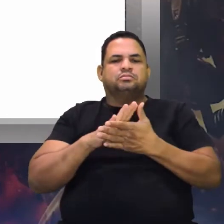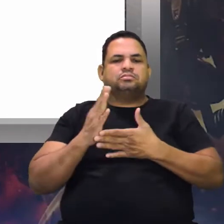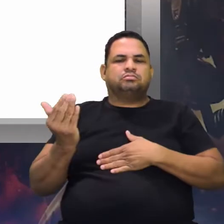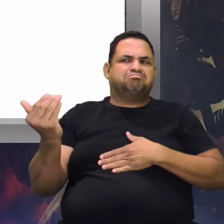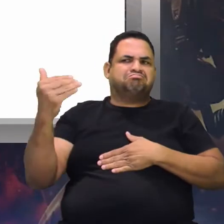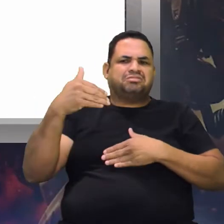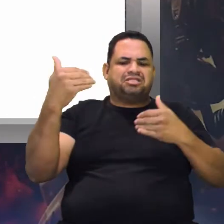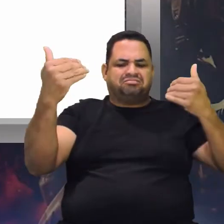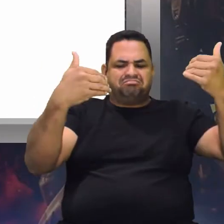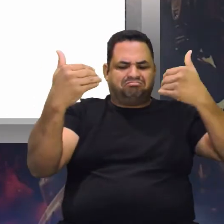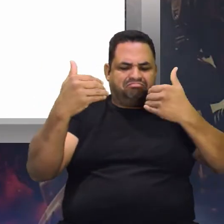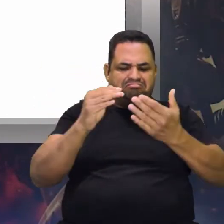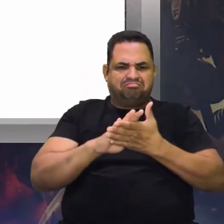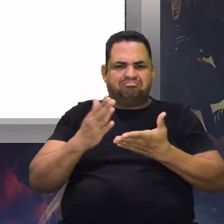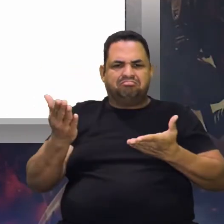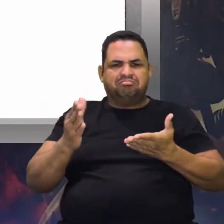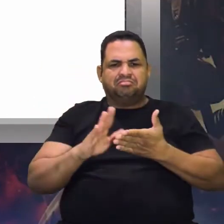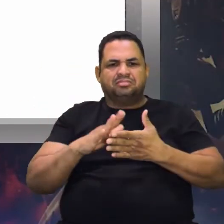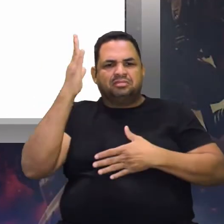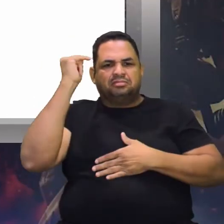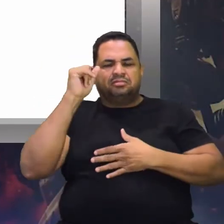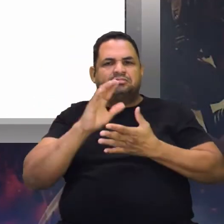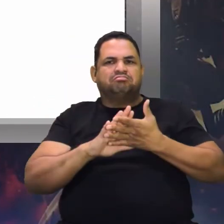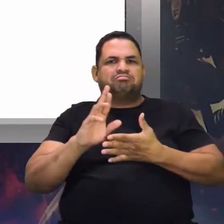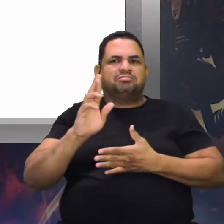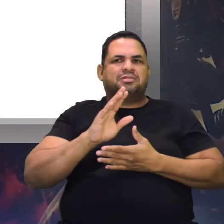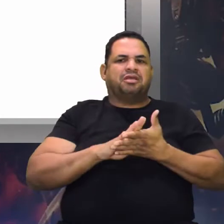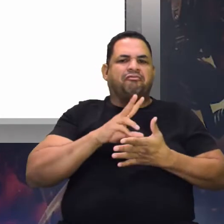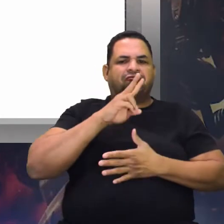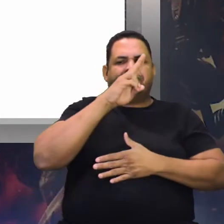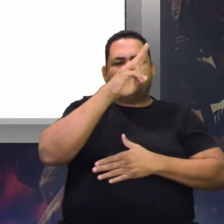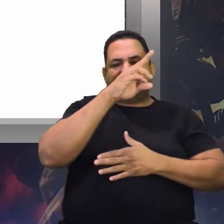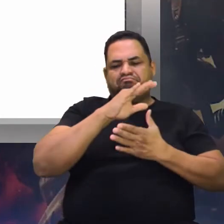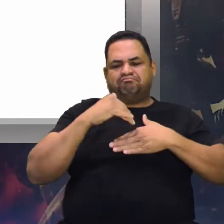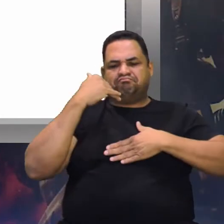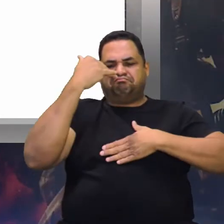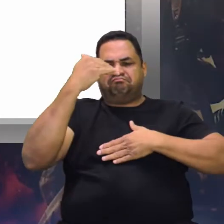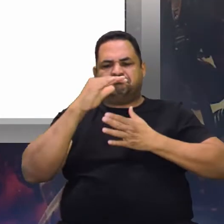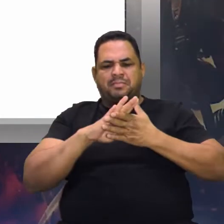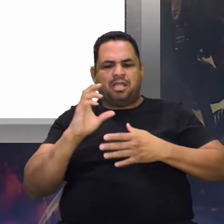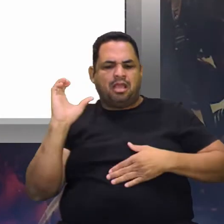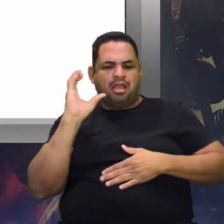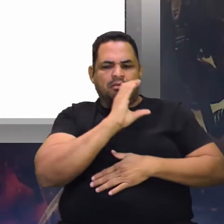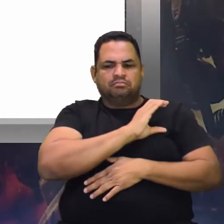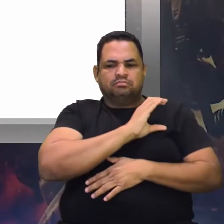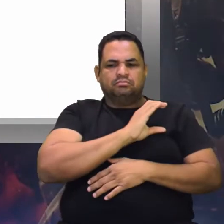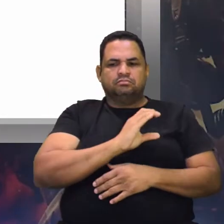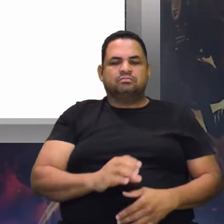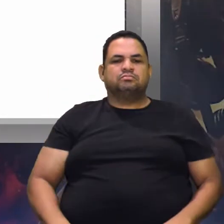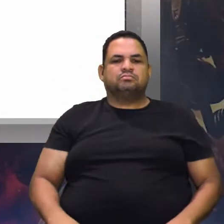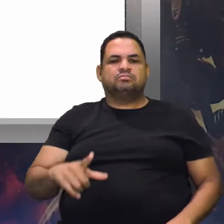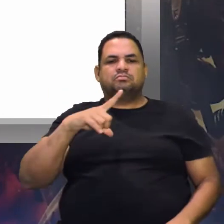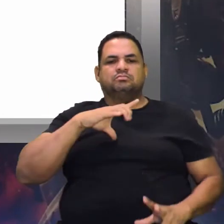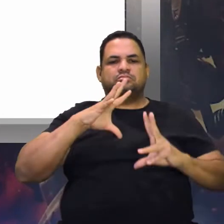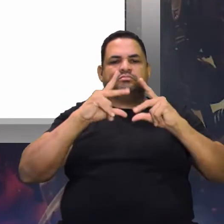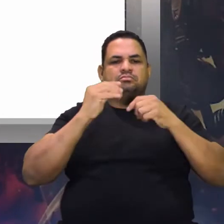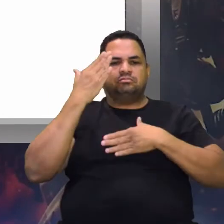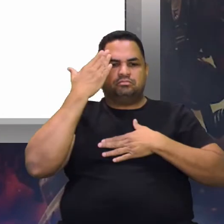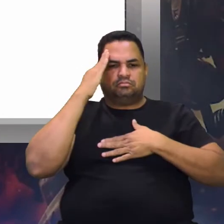quanto é parte para saber quem era mais forte, quem era mais ágil. E tinha toda a